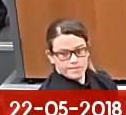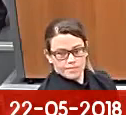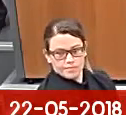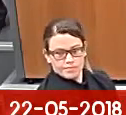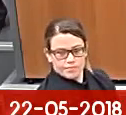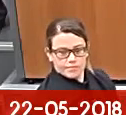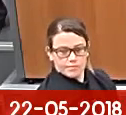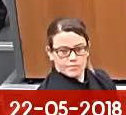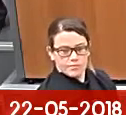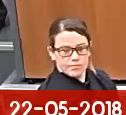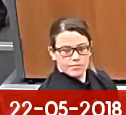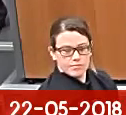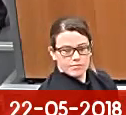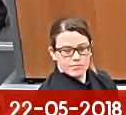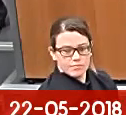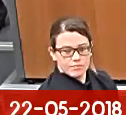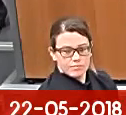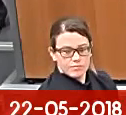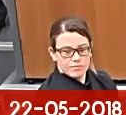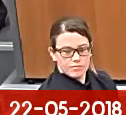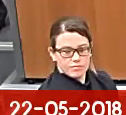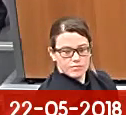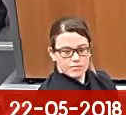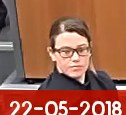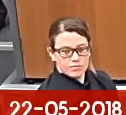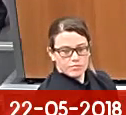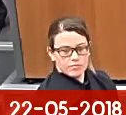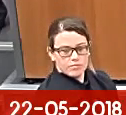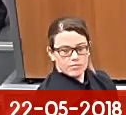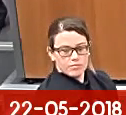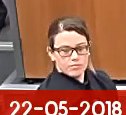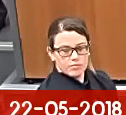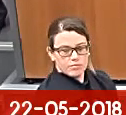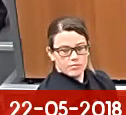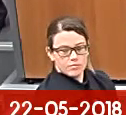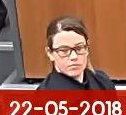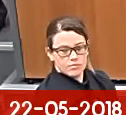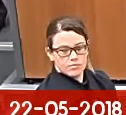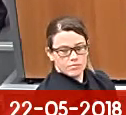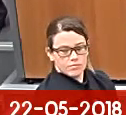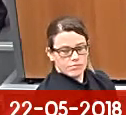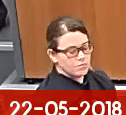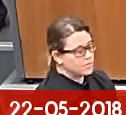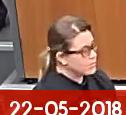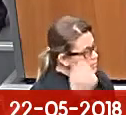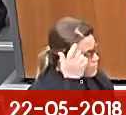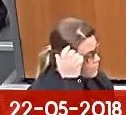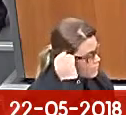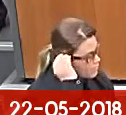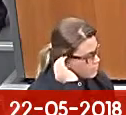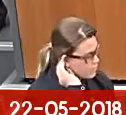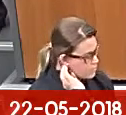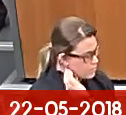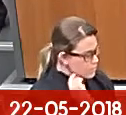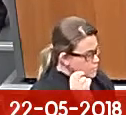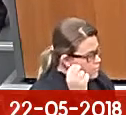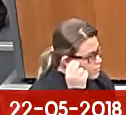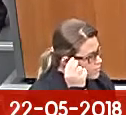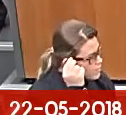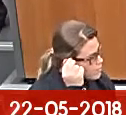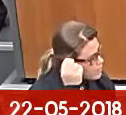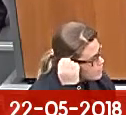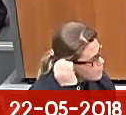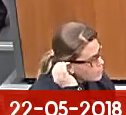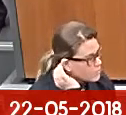minha mãe, os meus pais foram reclamar na escola, quando percebeu o baixo rendimento dele, eles simplesmente o colocaram numa sala separada para basicamente fazer uma aula